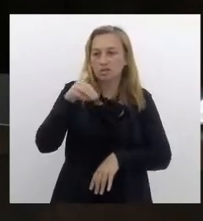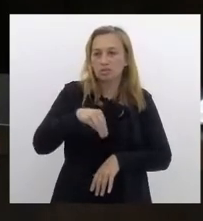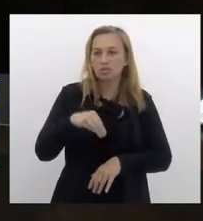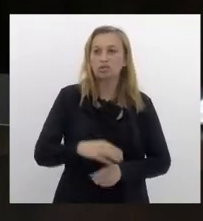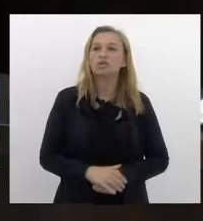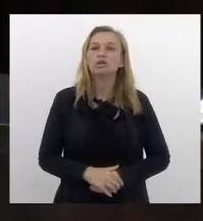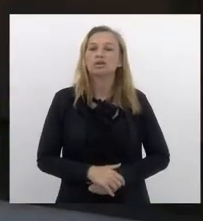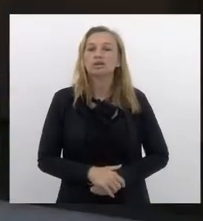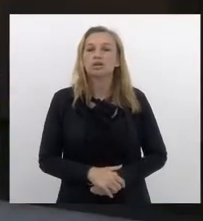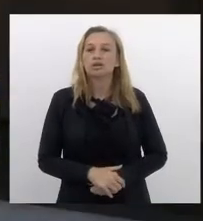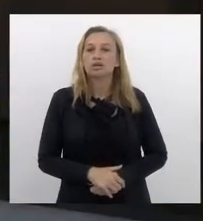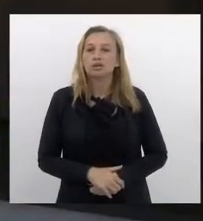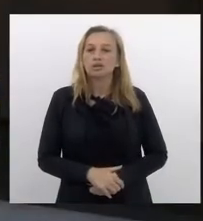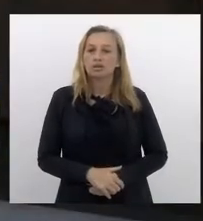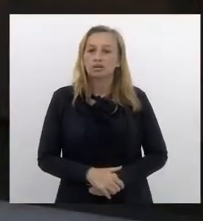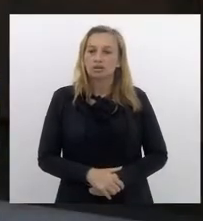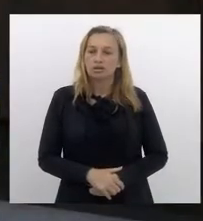17h05.